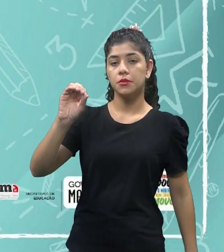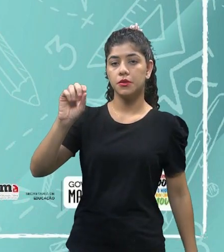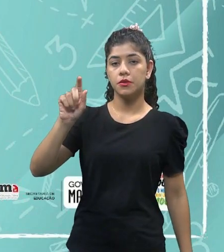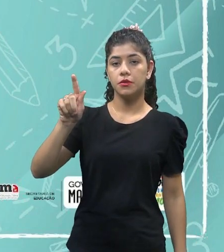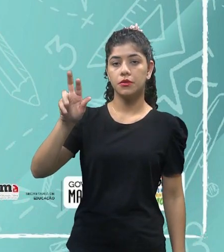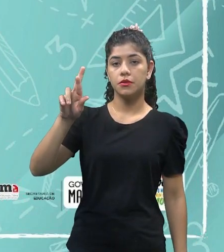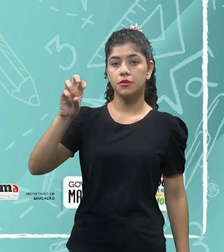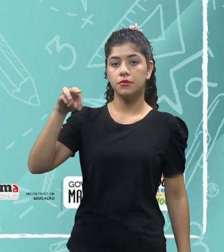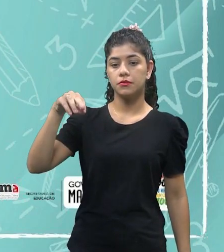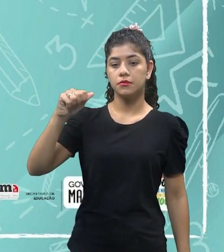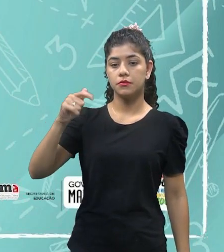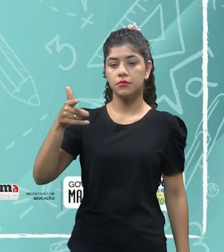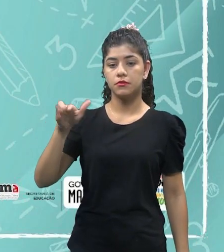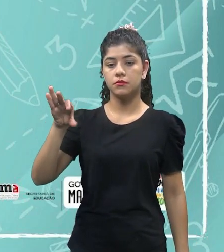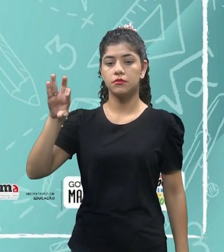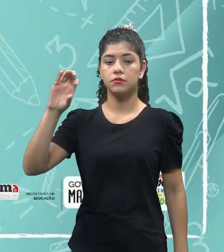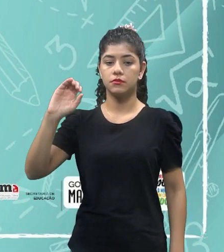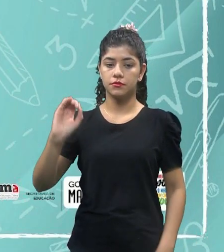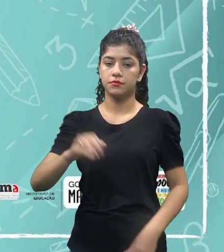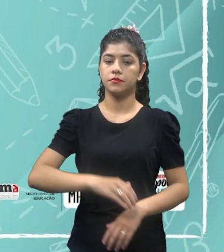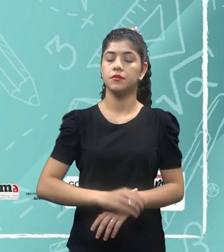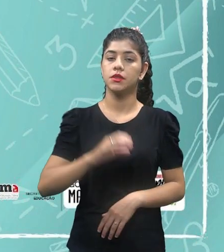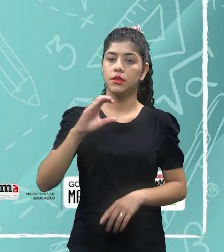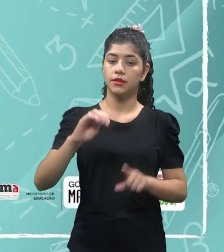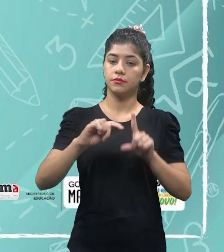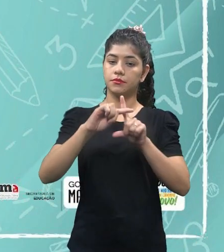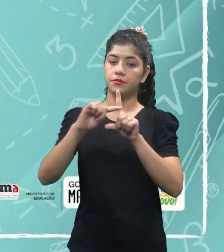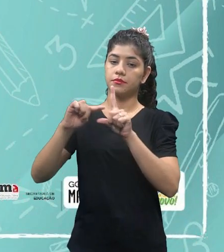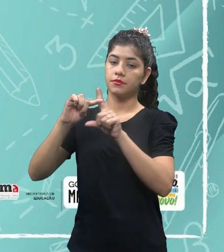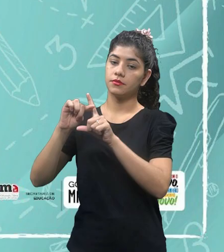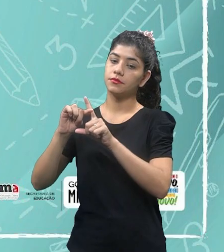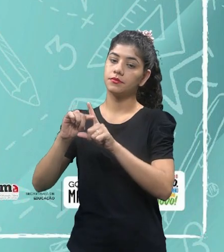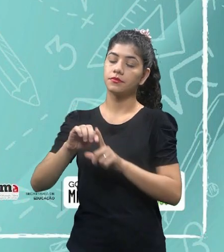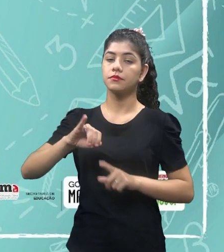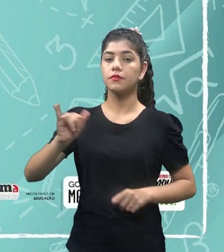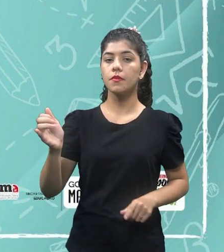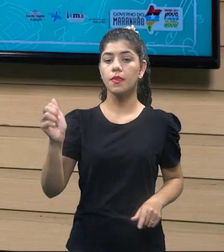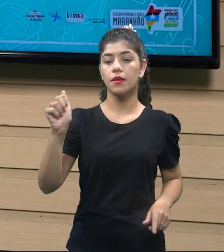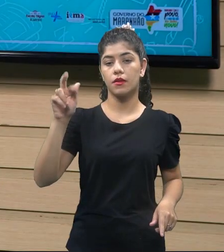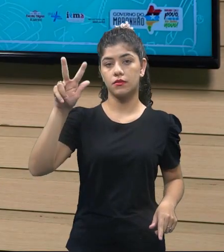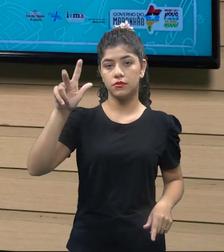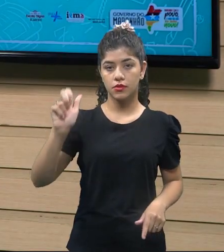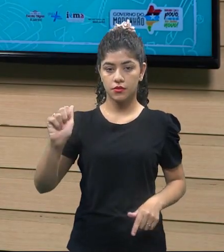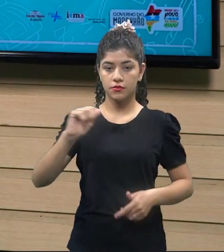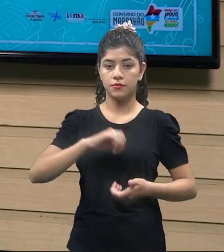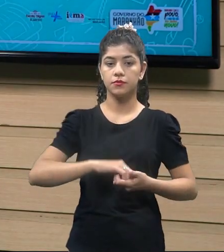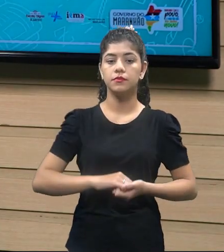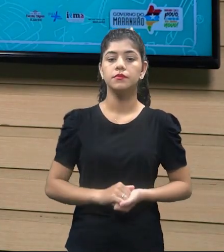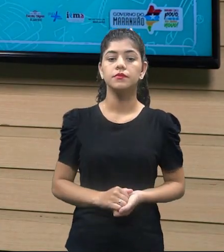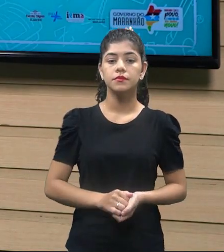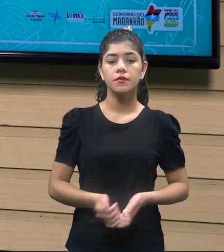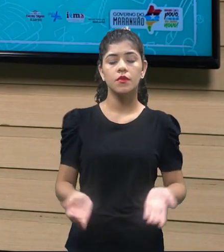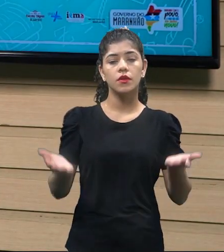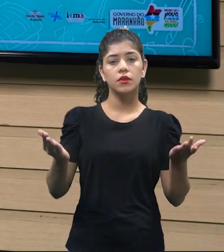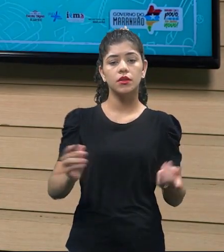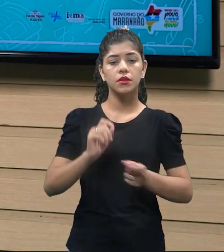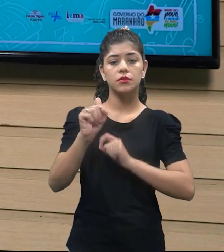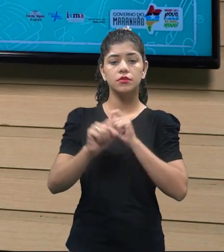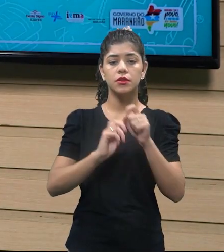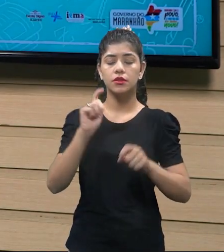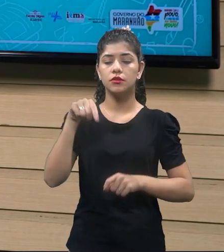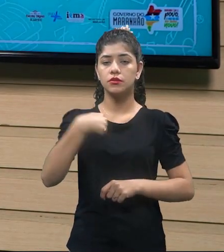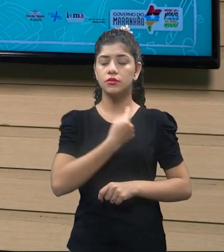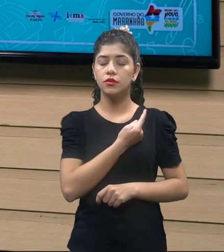C++, Scratch, Java e Scratch. Aqui nós vamos ver